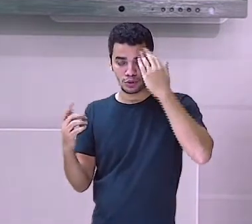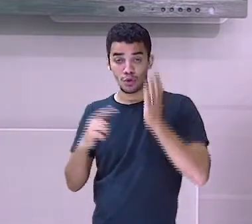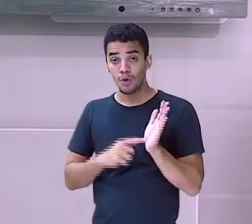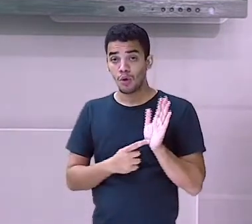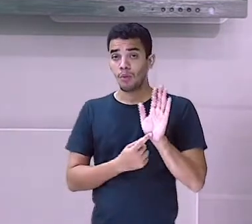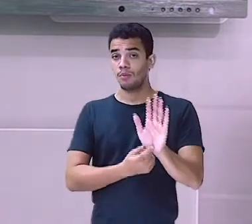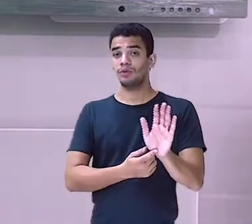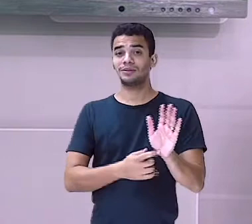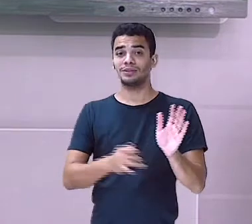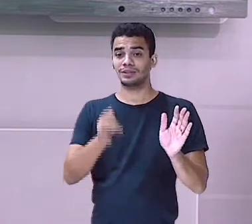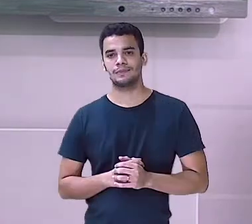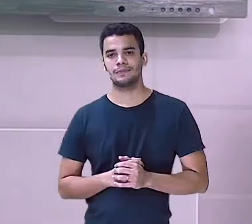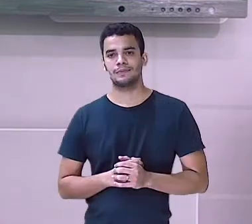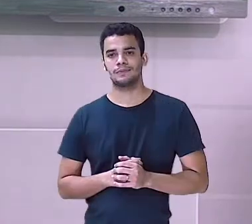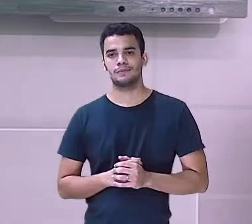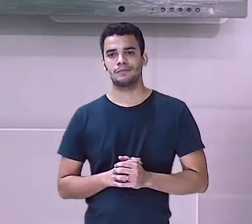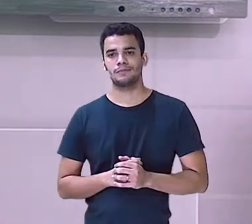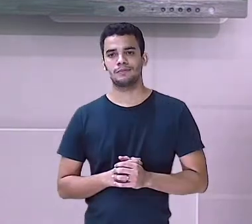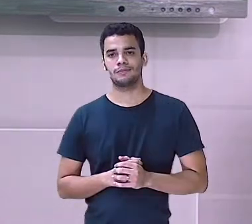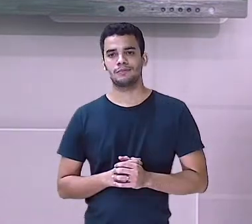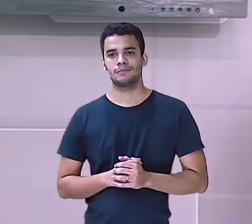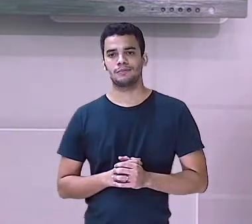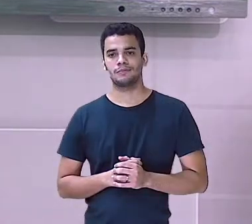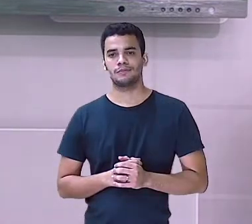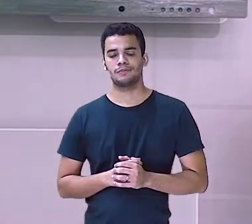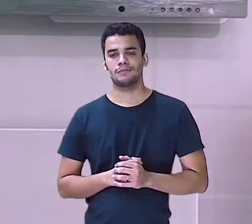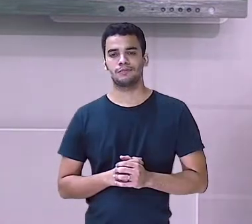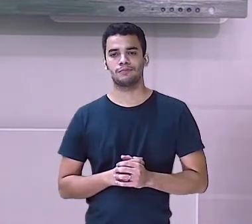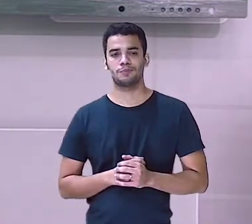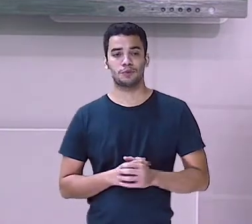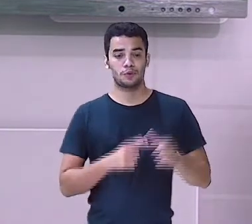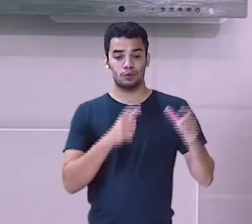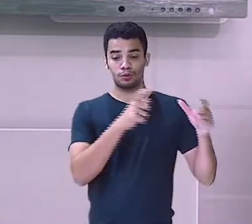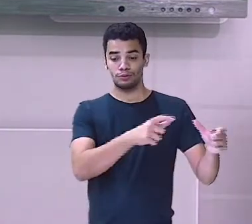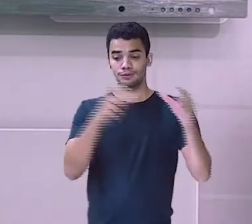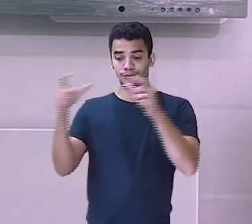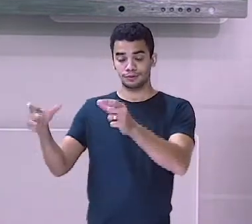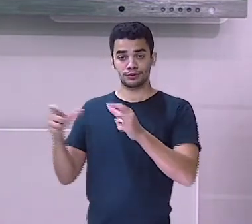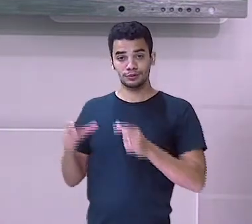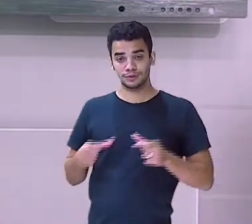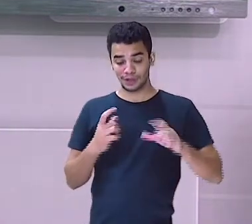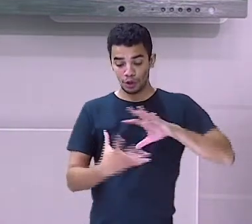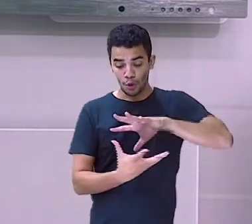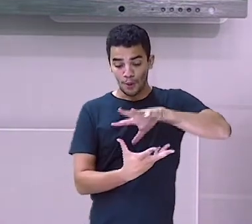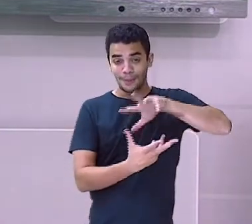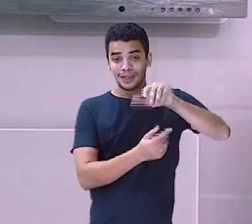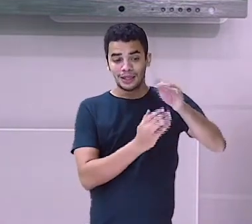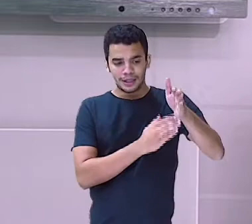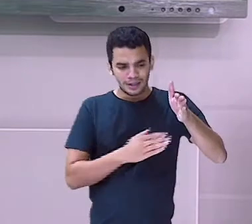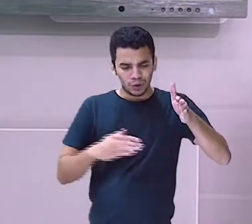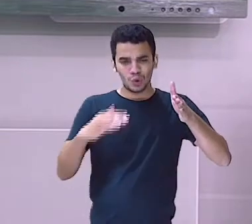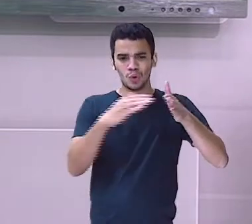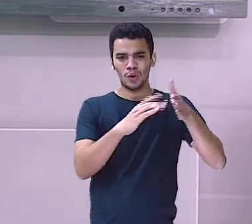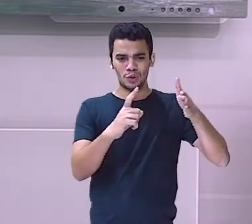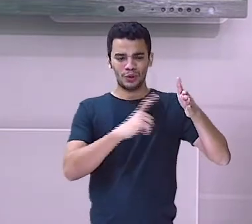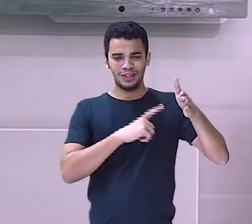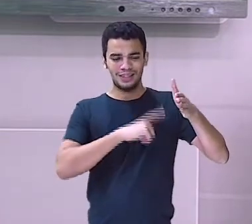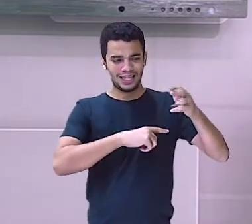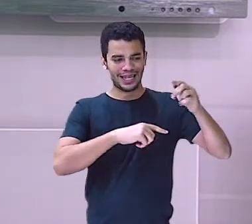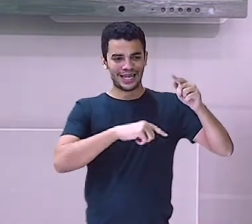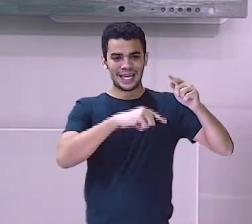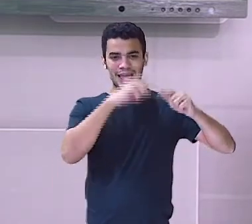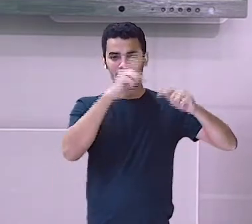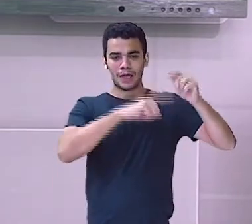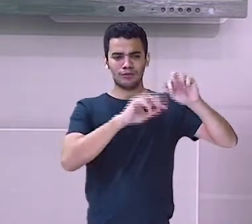vários tipos de recursos naturais. Eles não estão distribuídos de forma homogênea no planeta. O que quer dizer? Então eu vou explicar para vocês o que